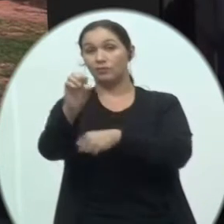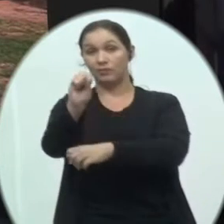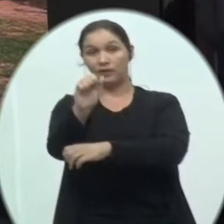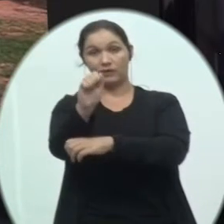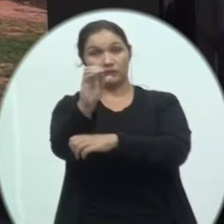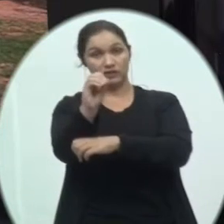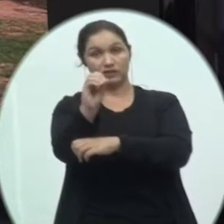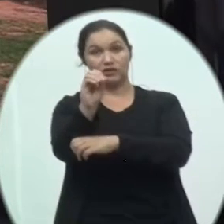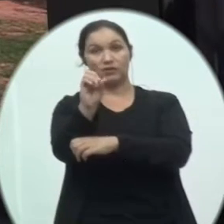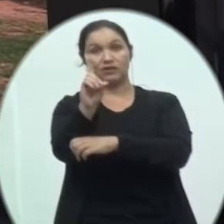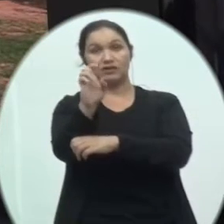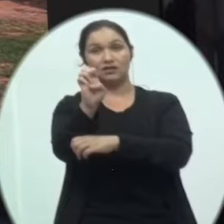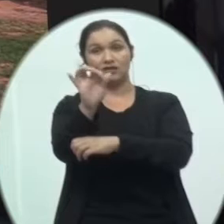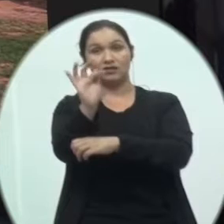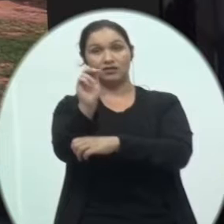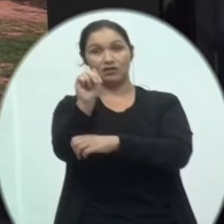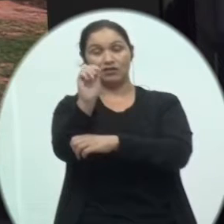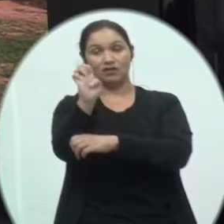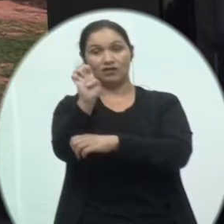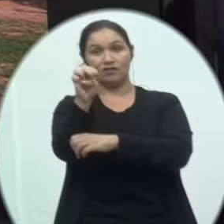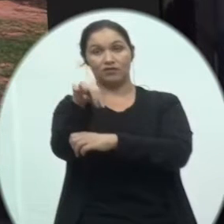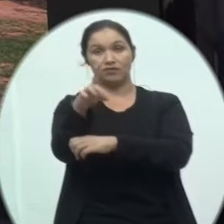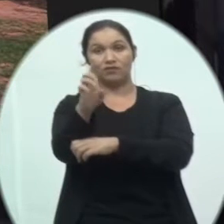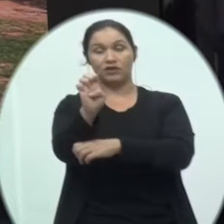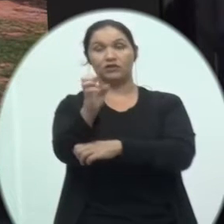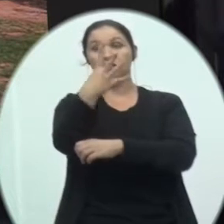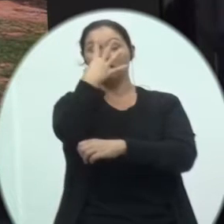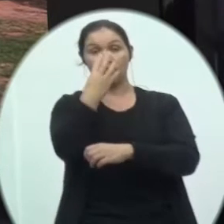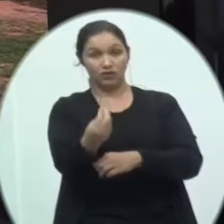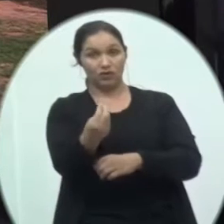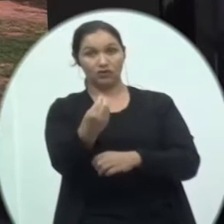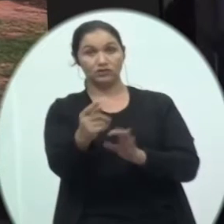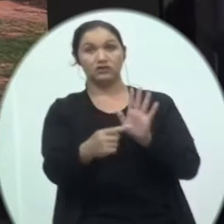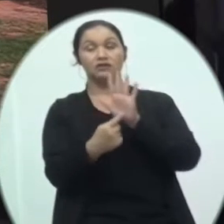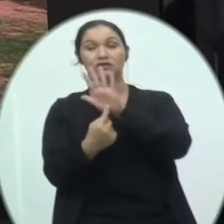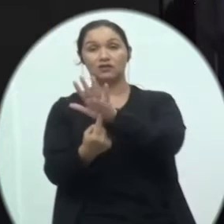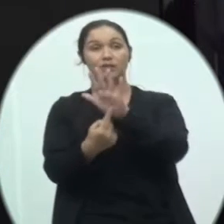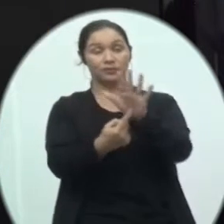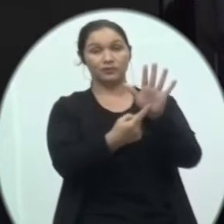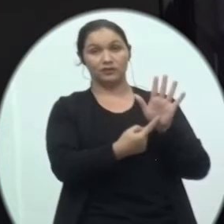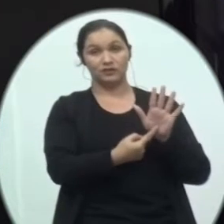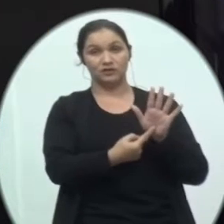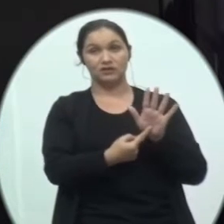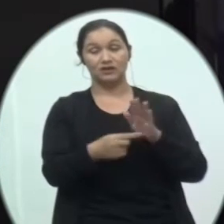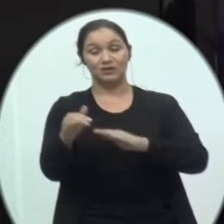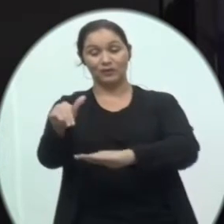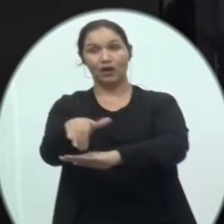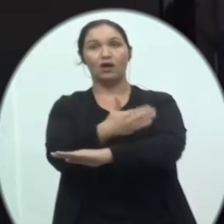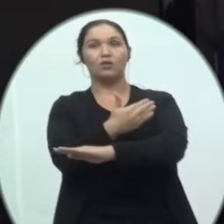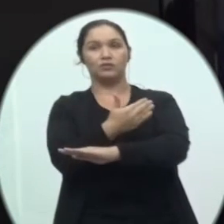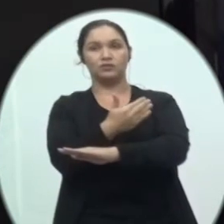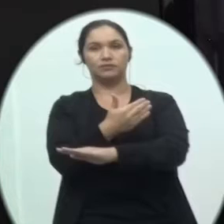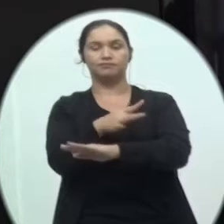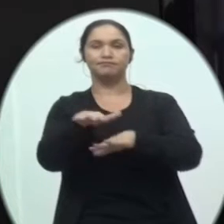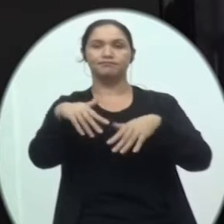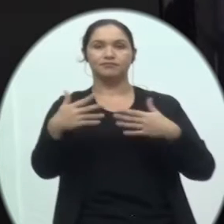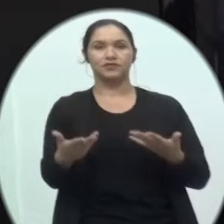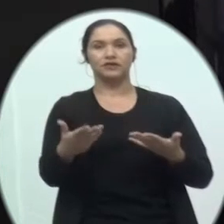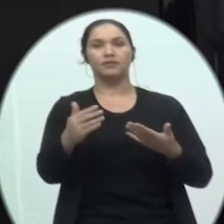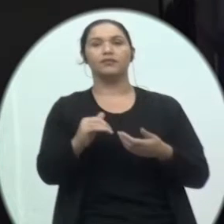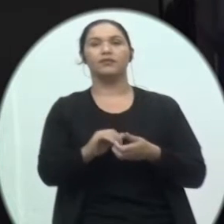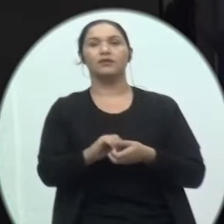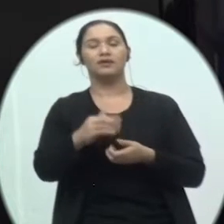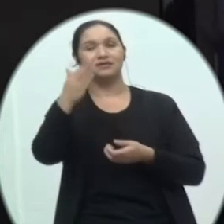que os senhores podem acompanhar, a nossa população, da real situação da rua. Subimos que